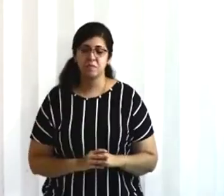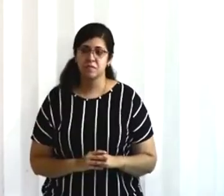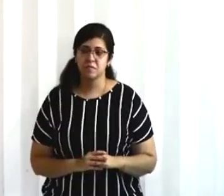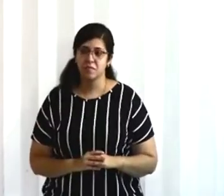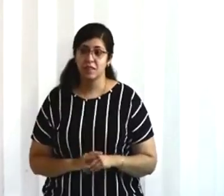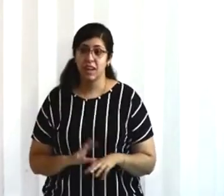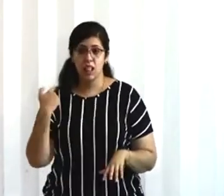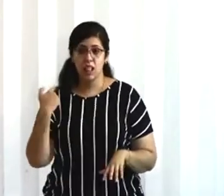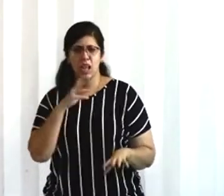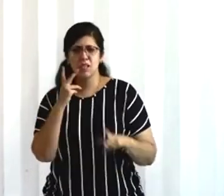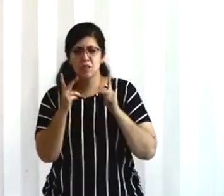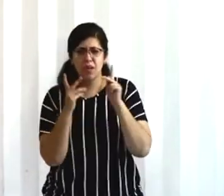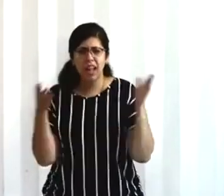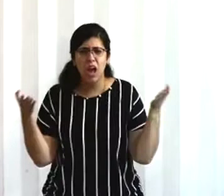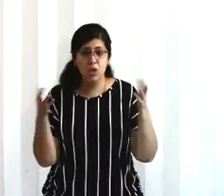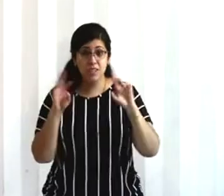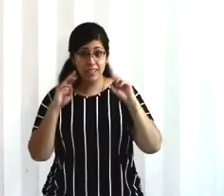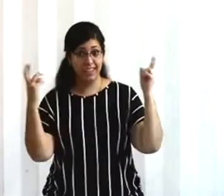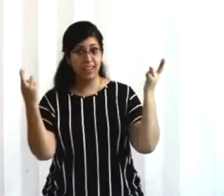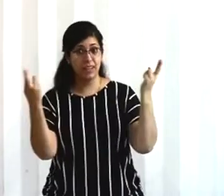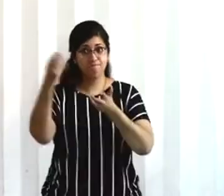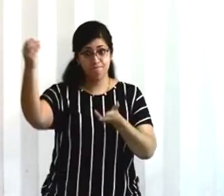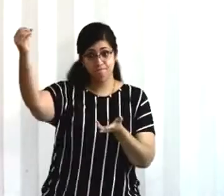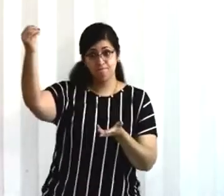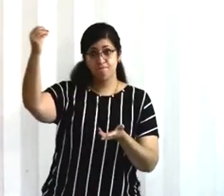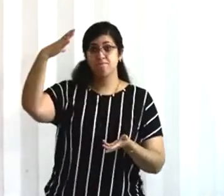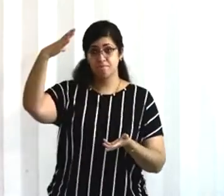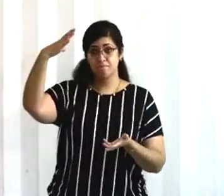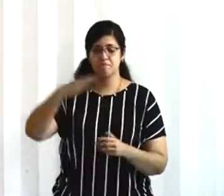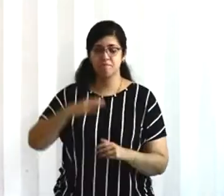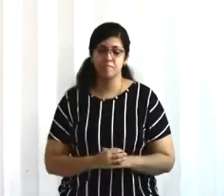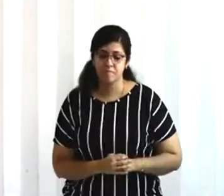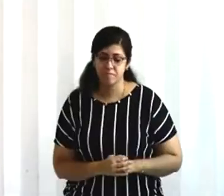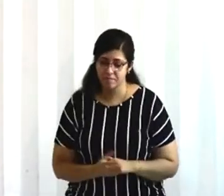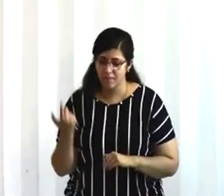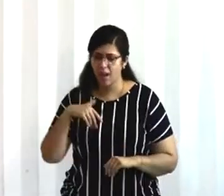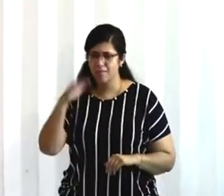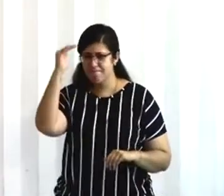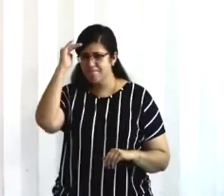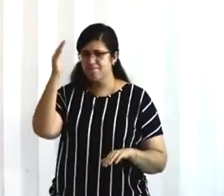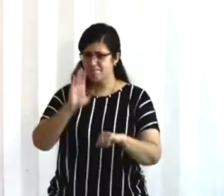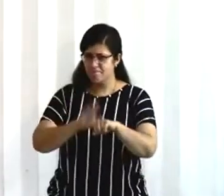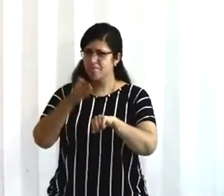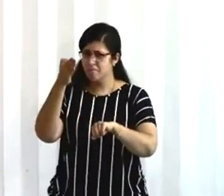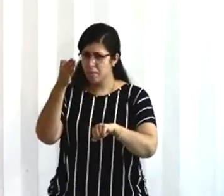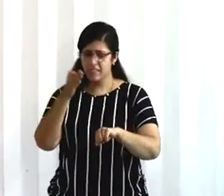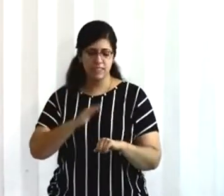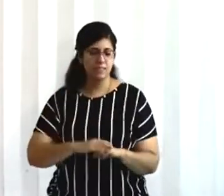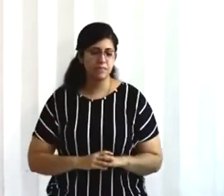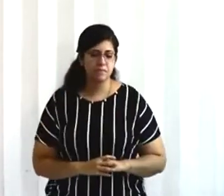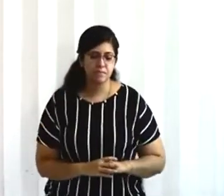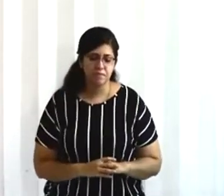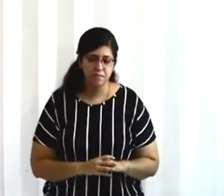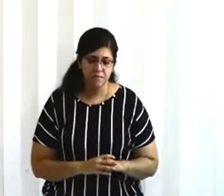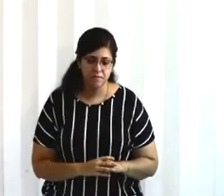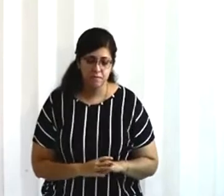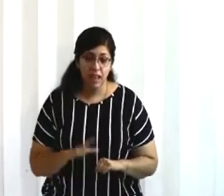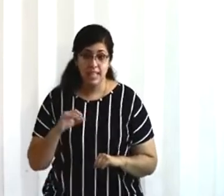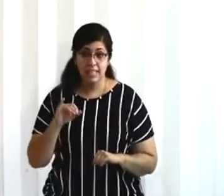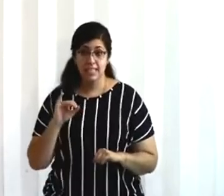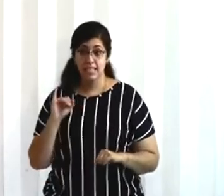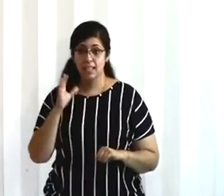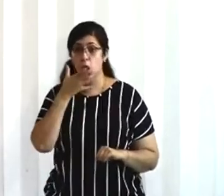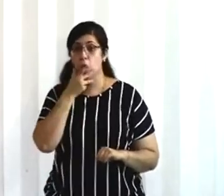sobre isso que eu quero meditar, sobre isso que nós queremos compreender à luz do que o profeta Isaías